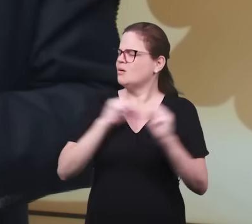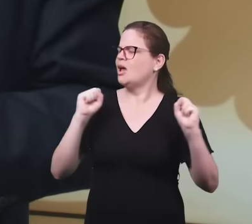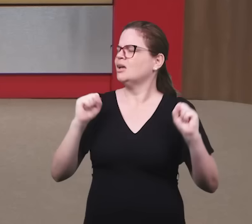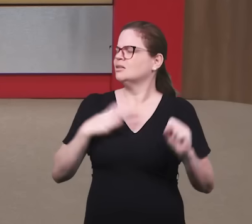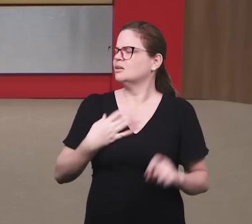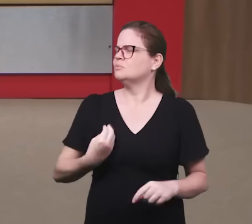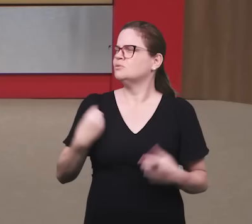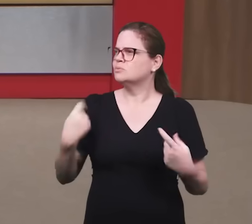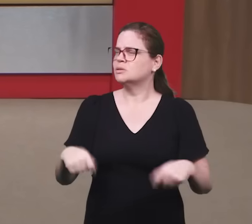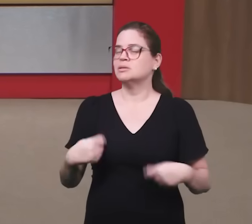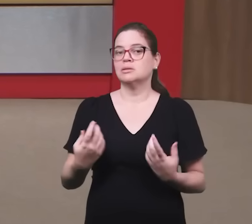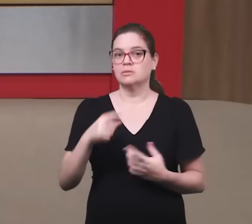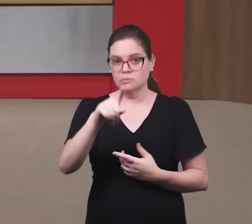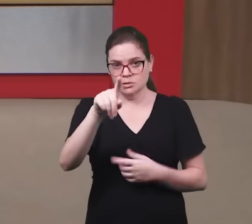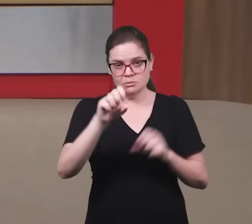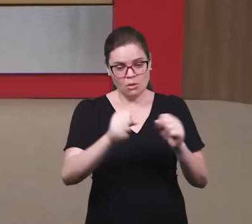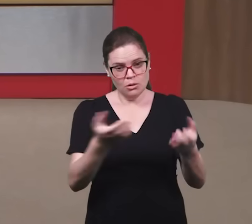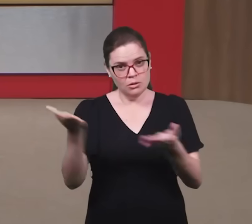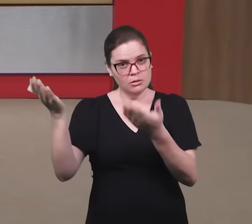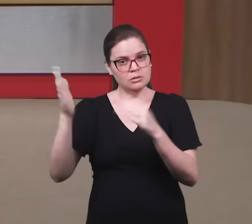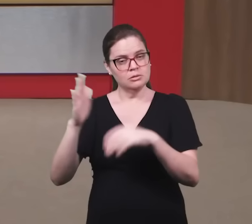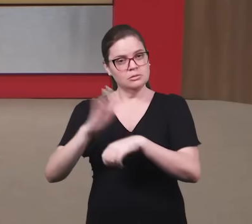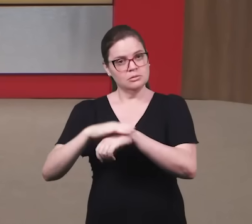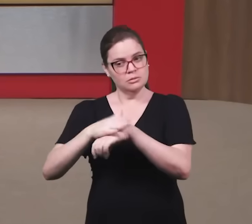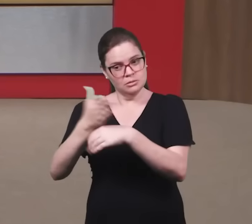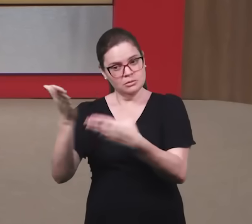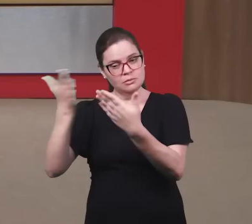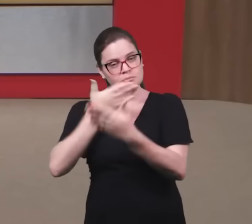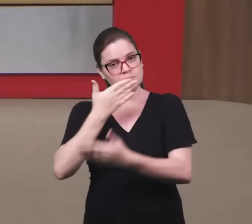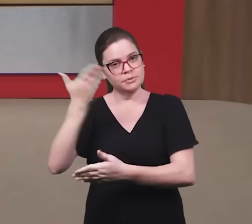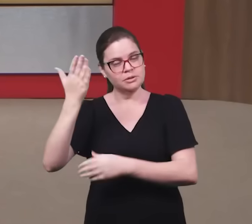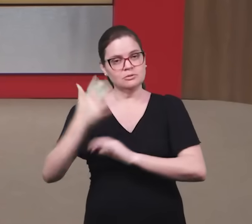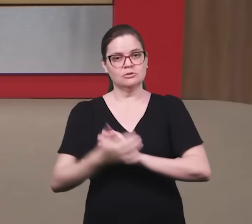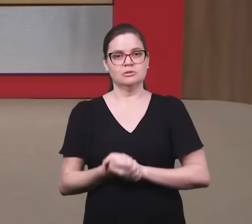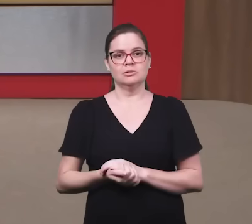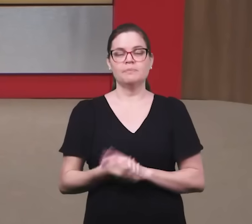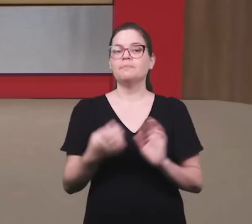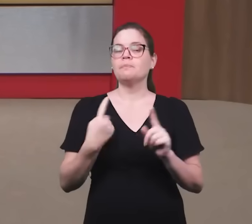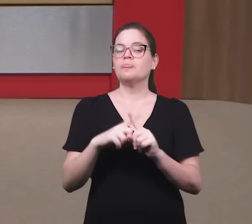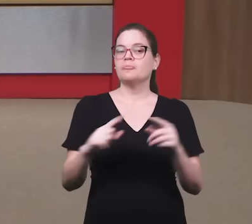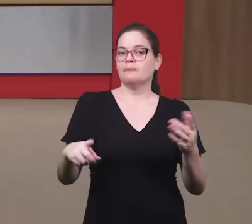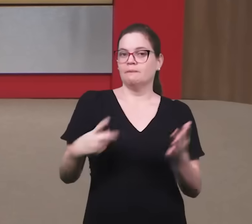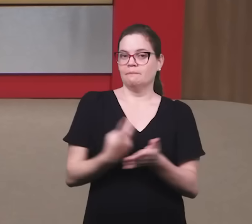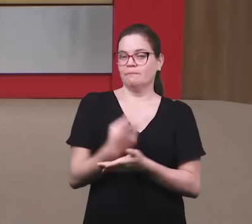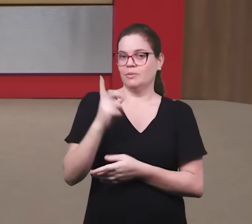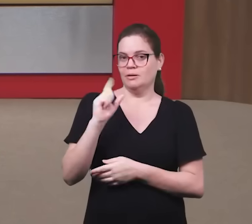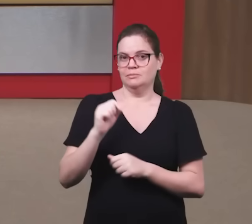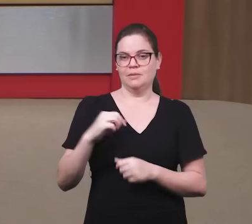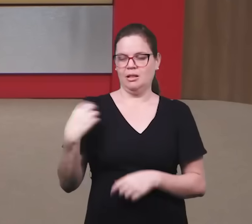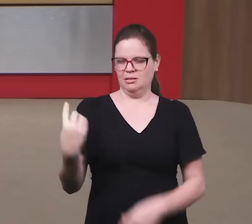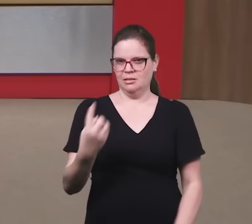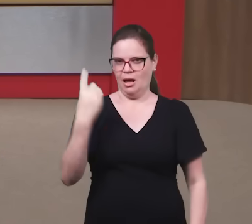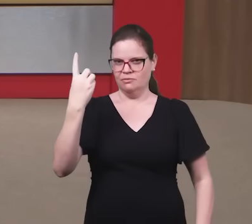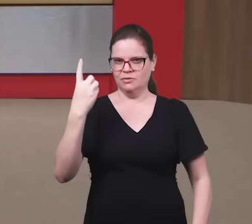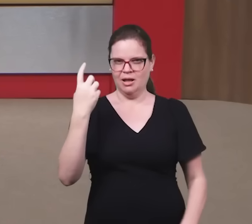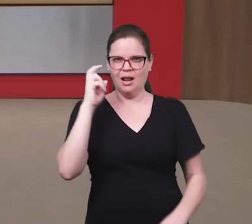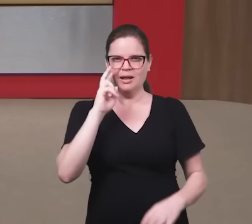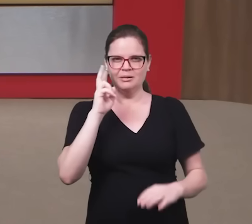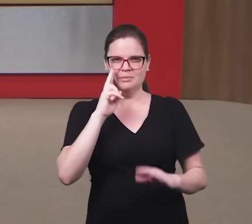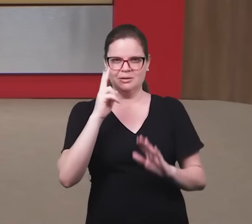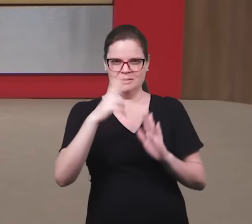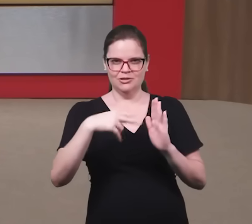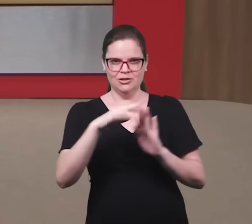liberta. Sabe o que Davi disse? Em meio a tudo aquilo que foi o texto inicial que nós